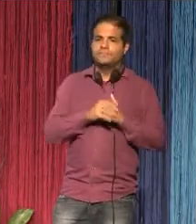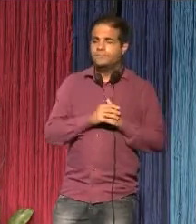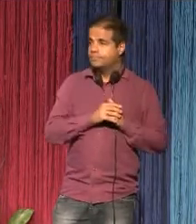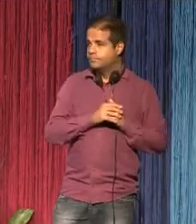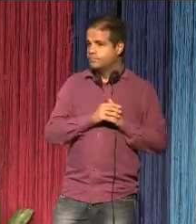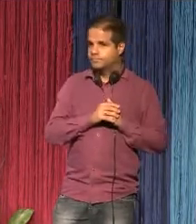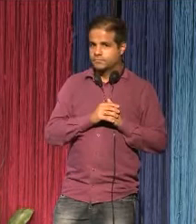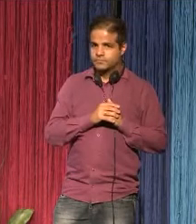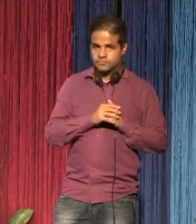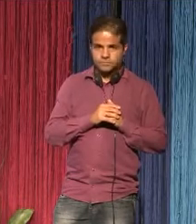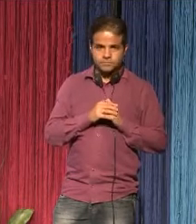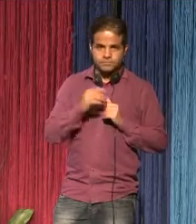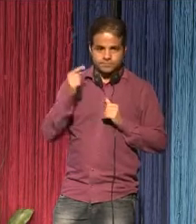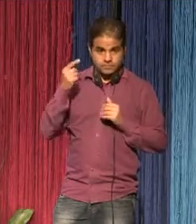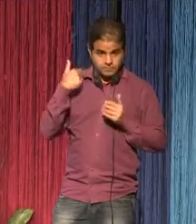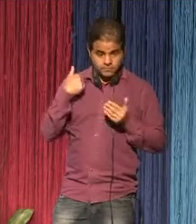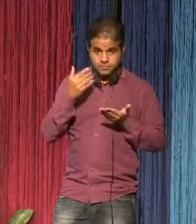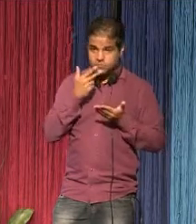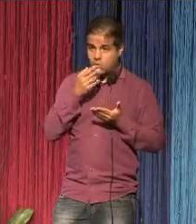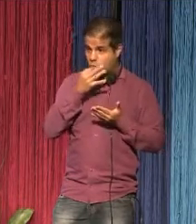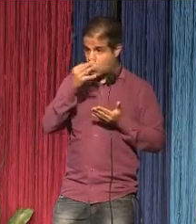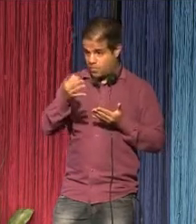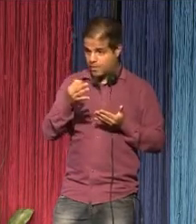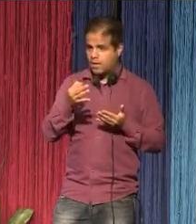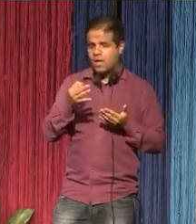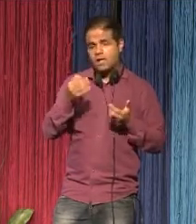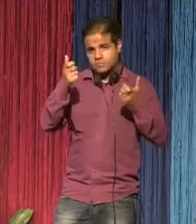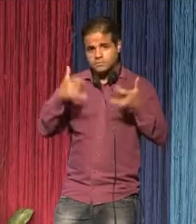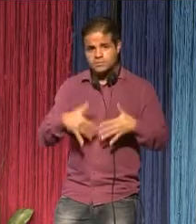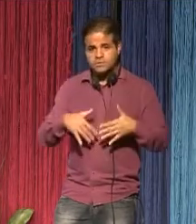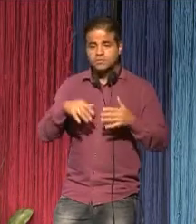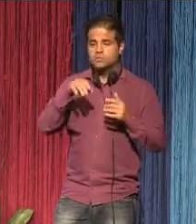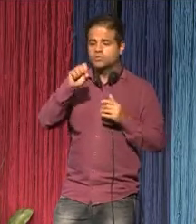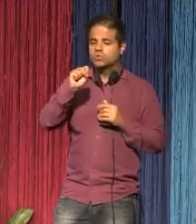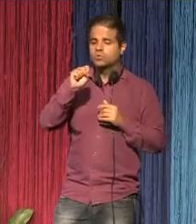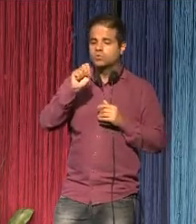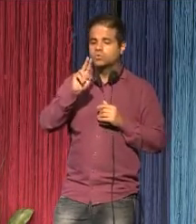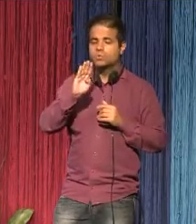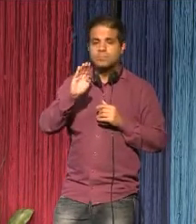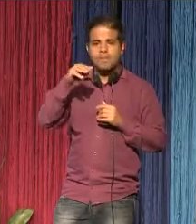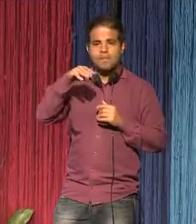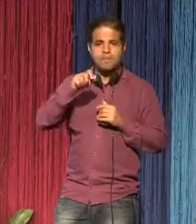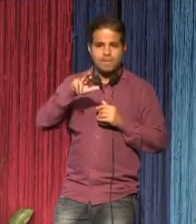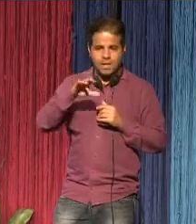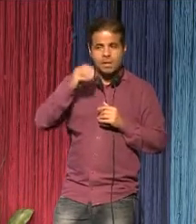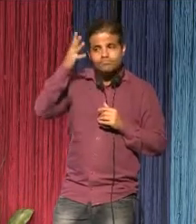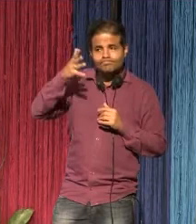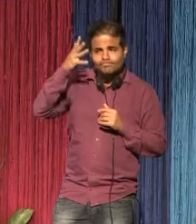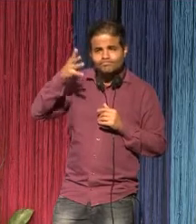Eu vou comentar um pouquinho sobre o sumário da palestra que,